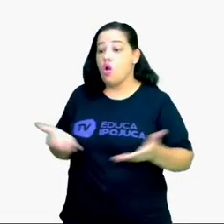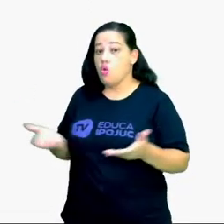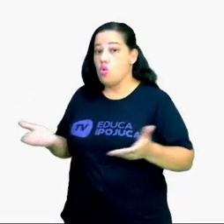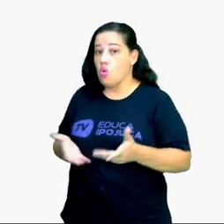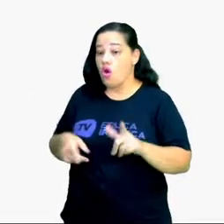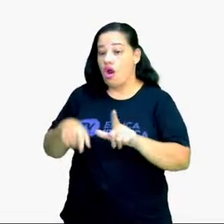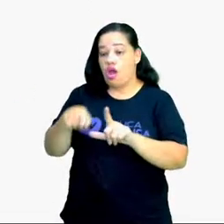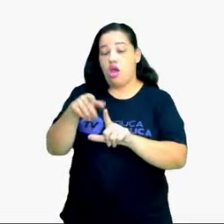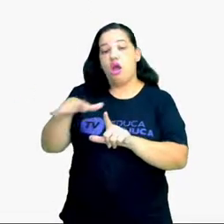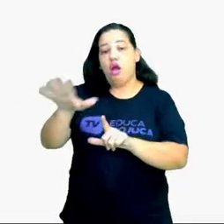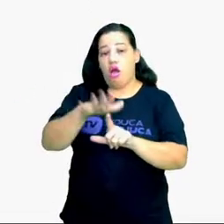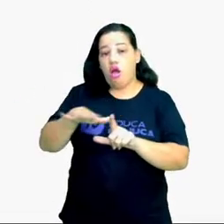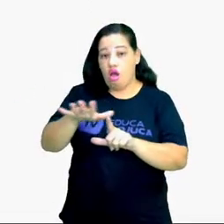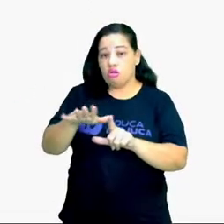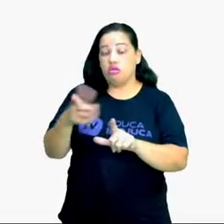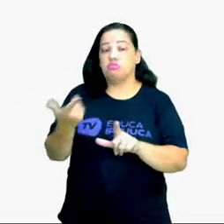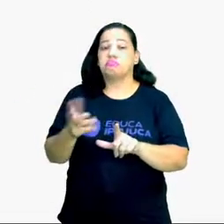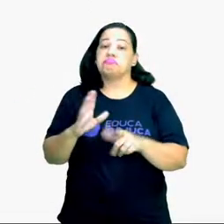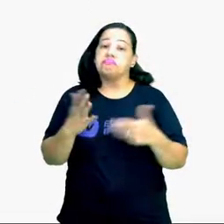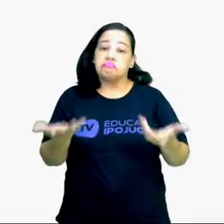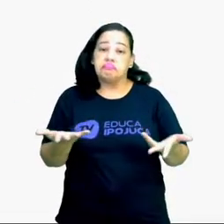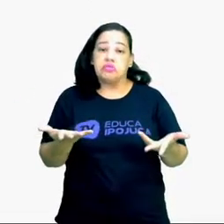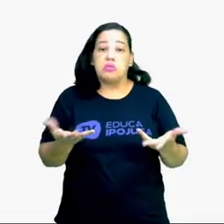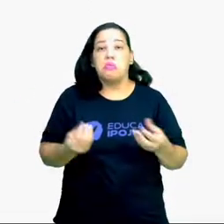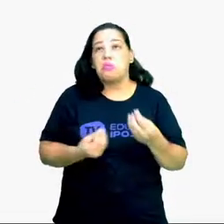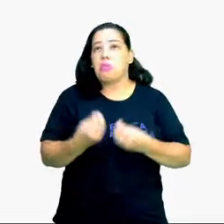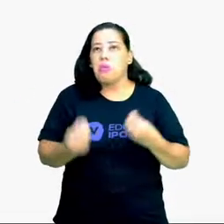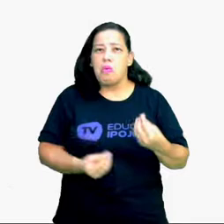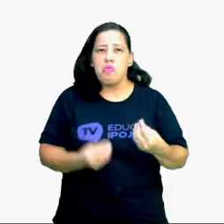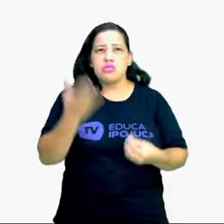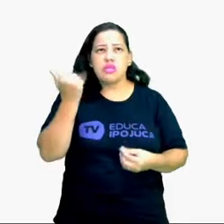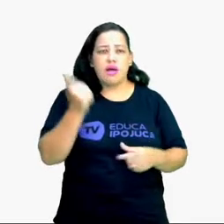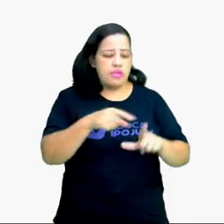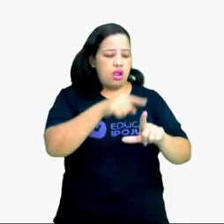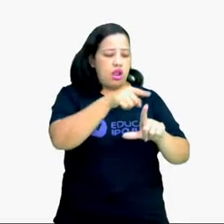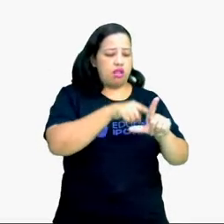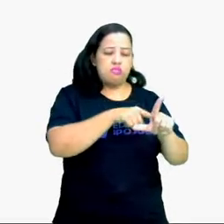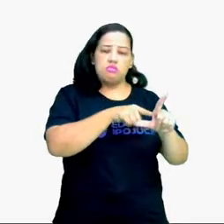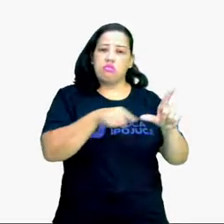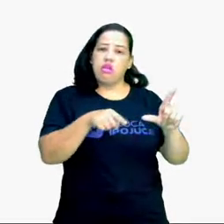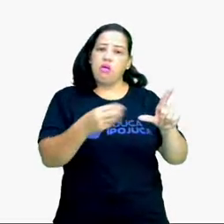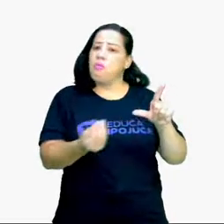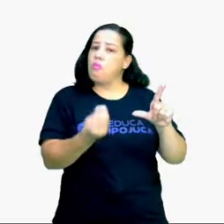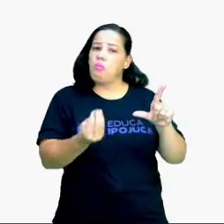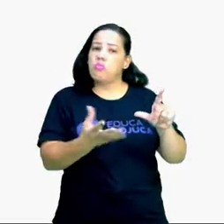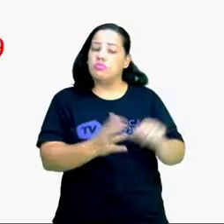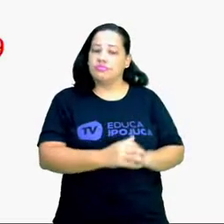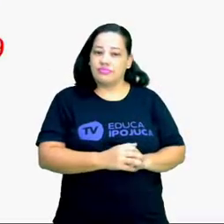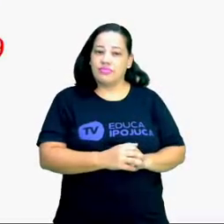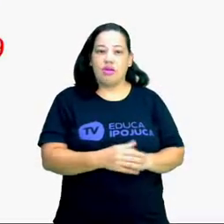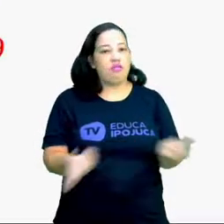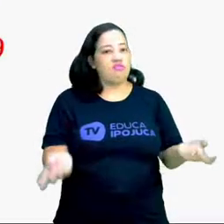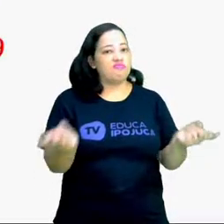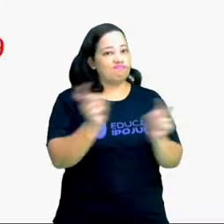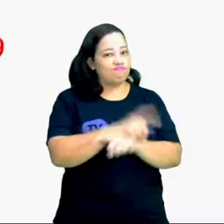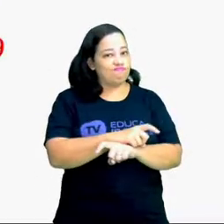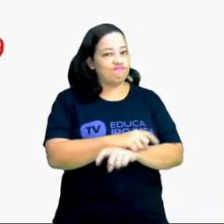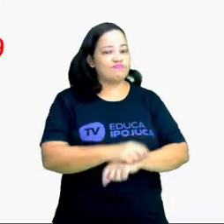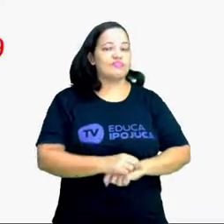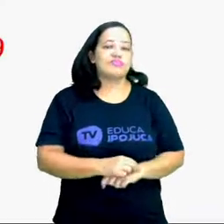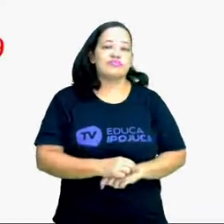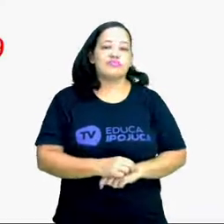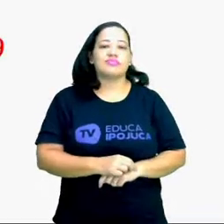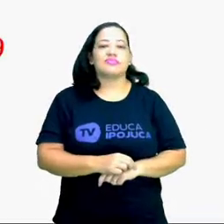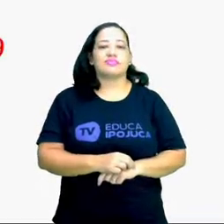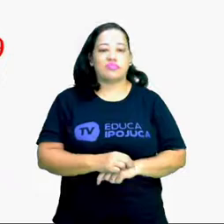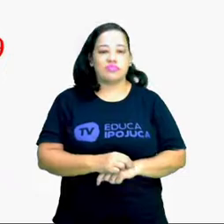a área. Como determinar a medida dos lados? É o inverso?